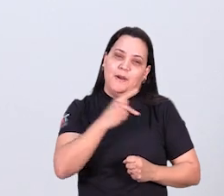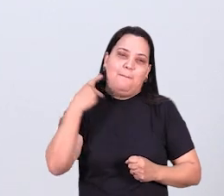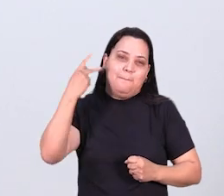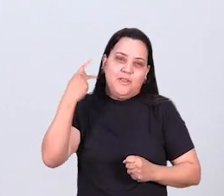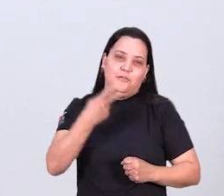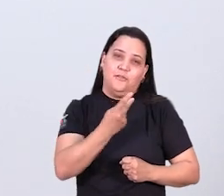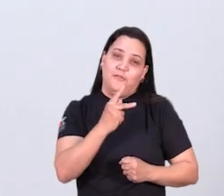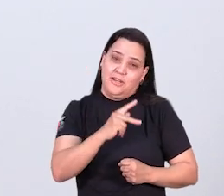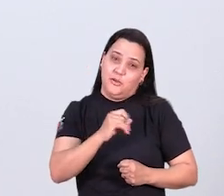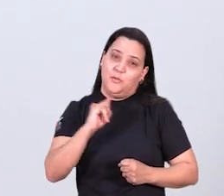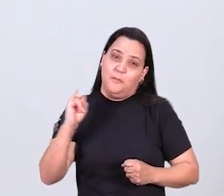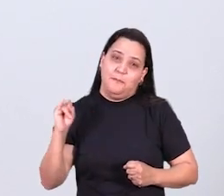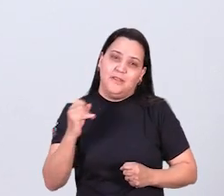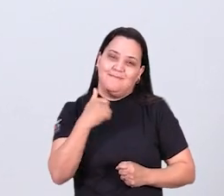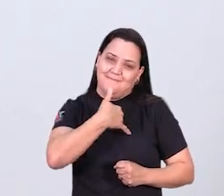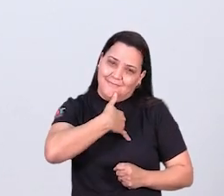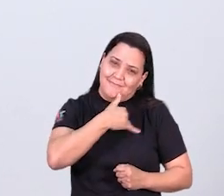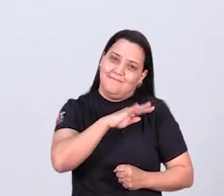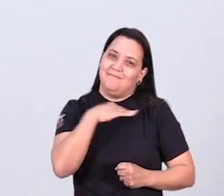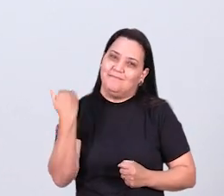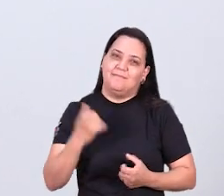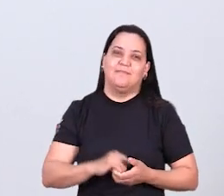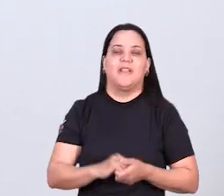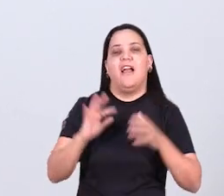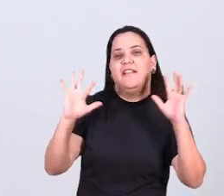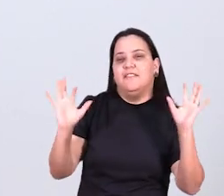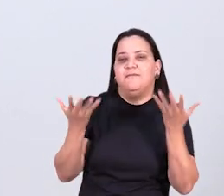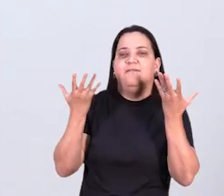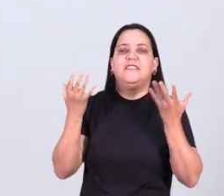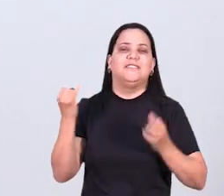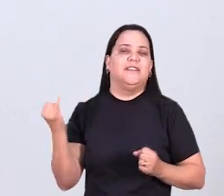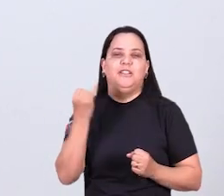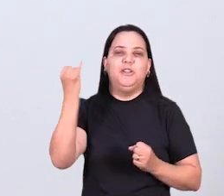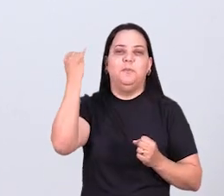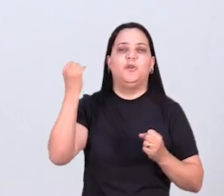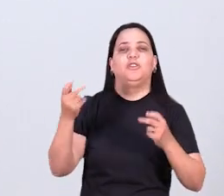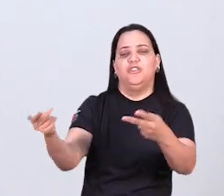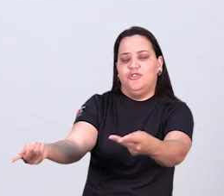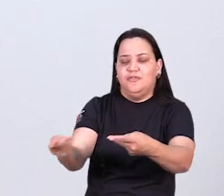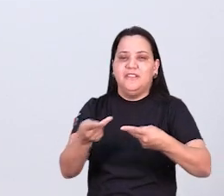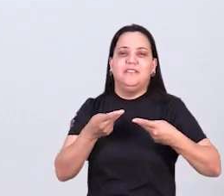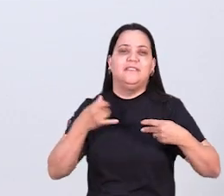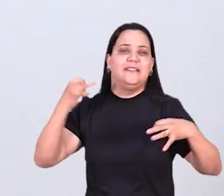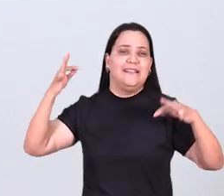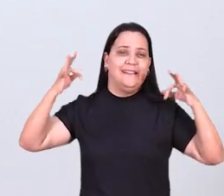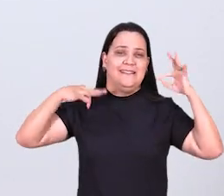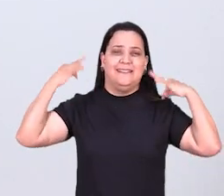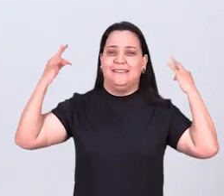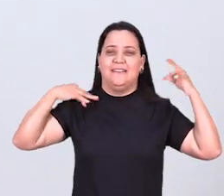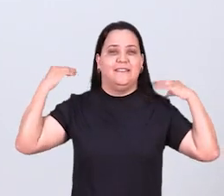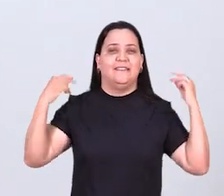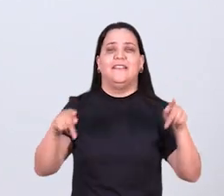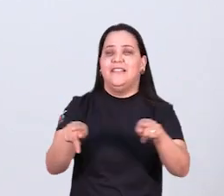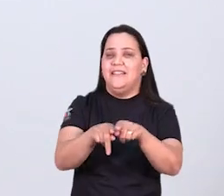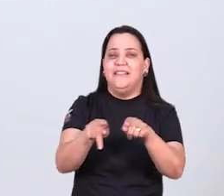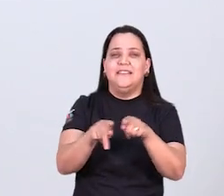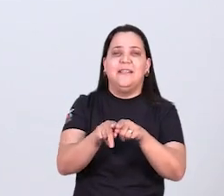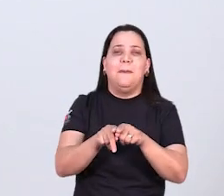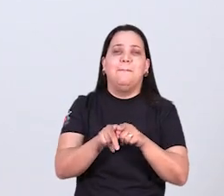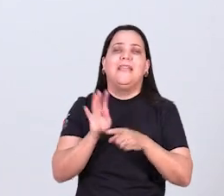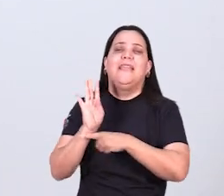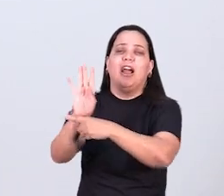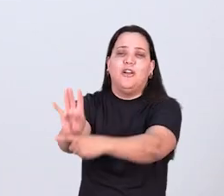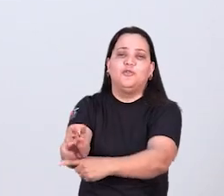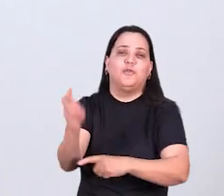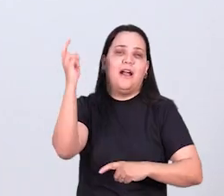que veio a falecer Essa festa é muito grande venha trazer recurso para nossa cidade turista para nossa cidade e também